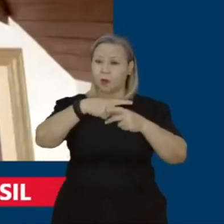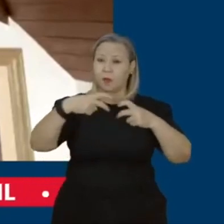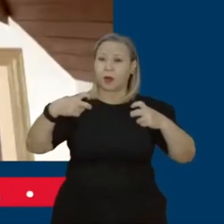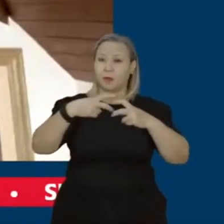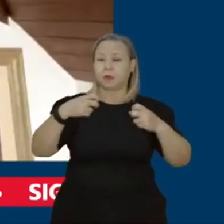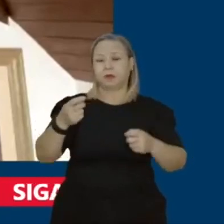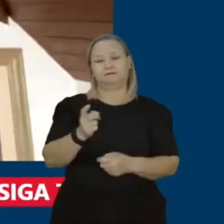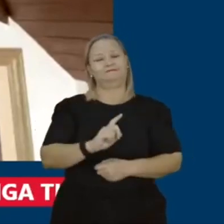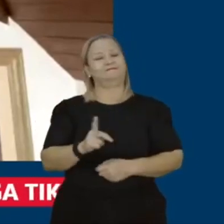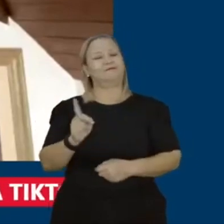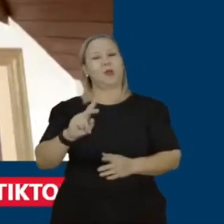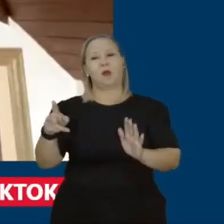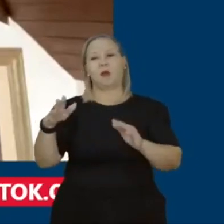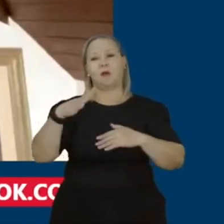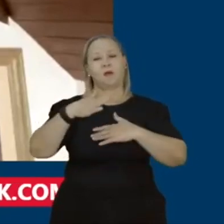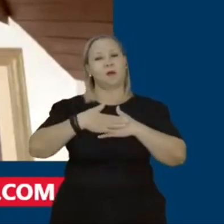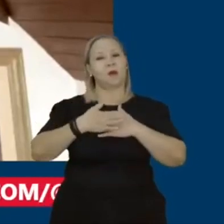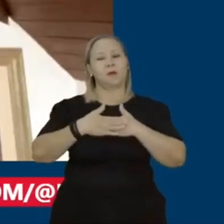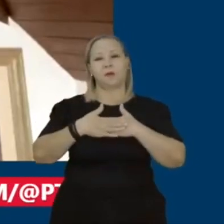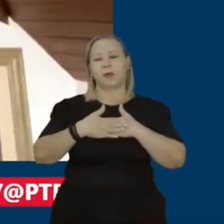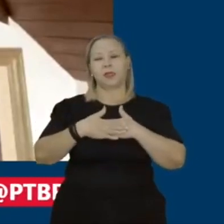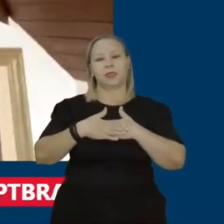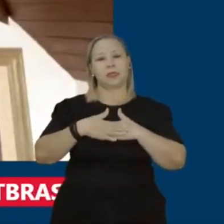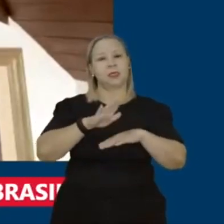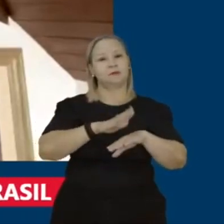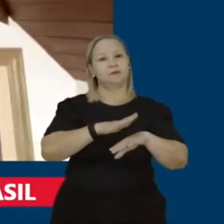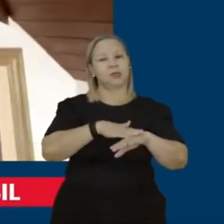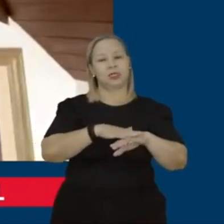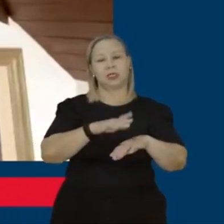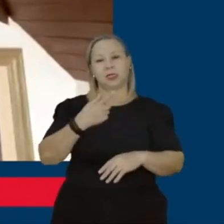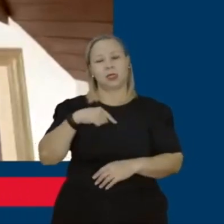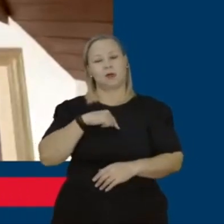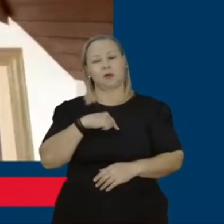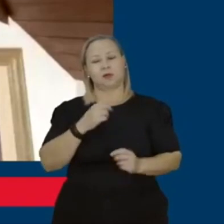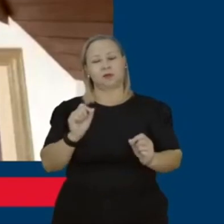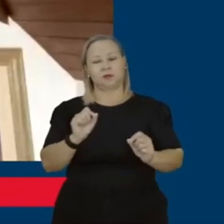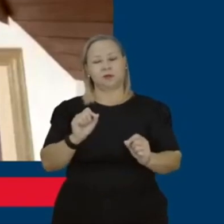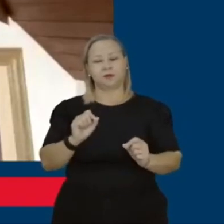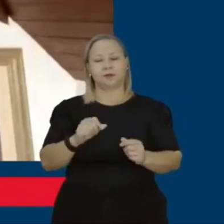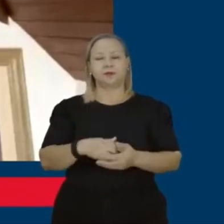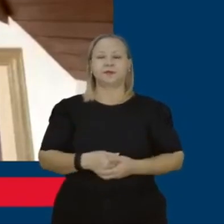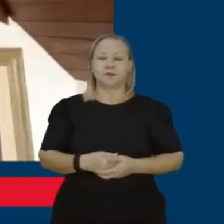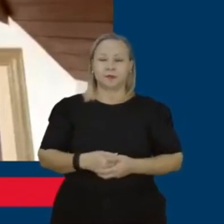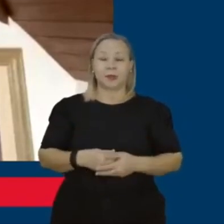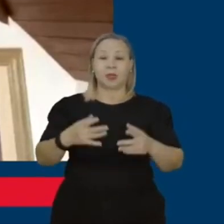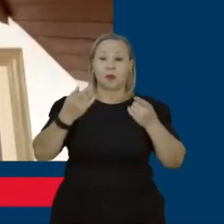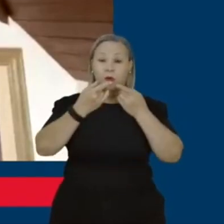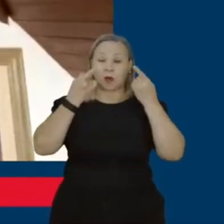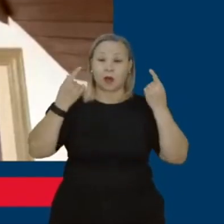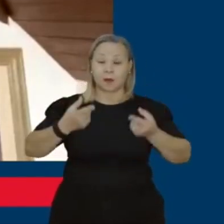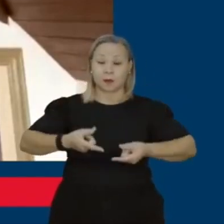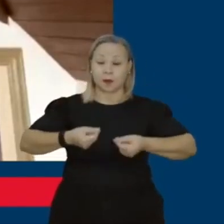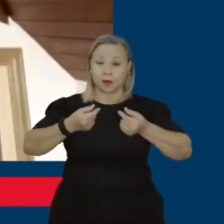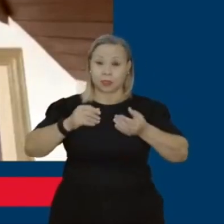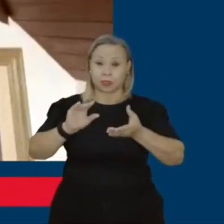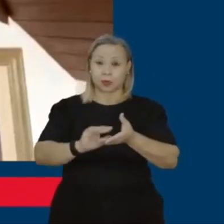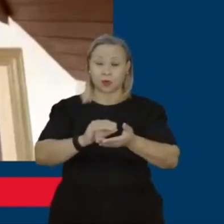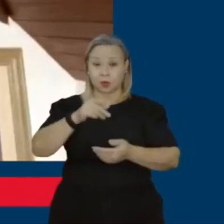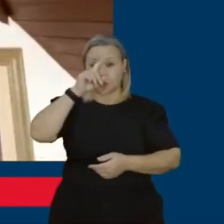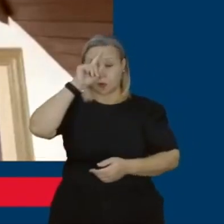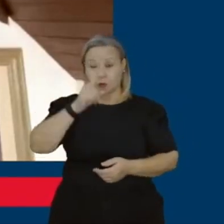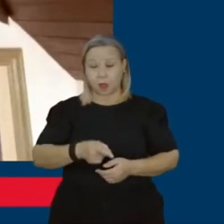mais nosso. É o controle do Brasil e colocar freio e bridão no capital financeiro que hoje comanda o Banco